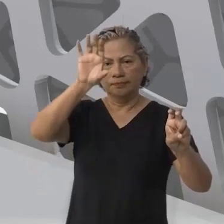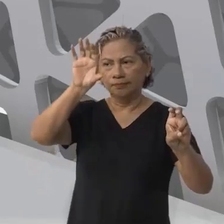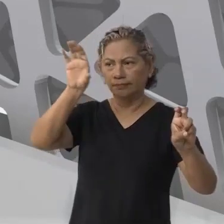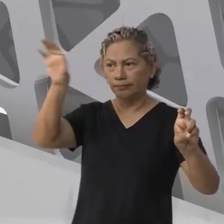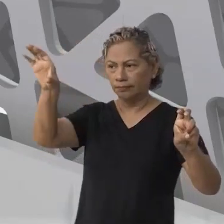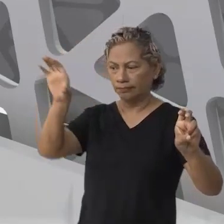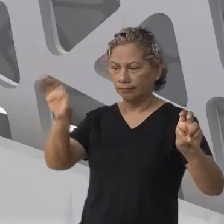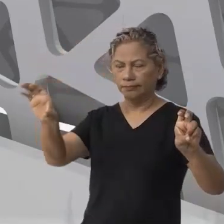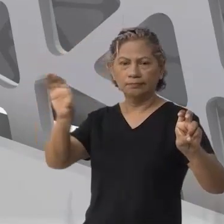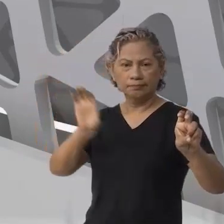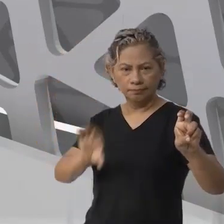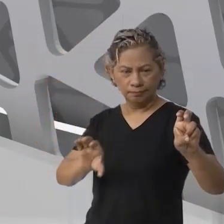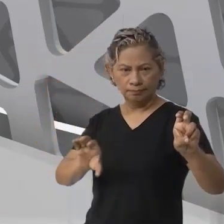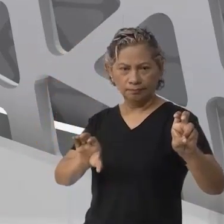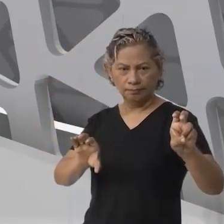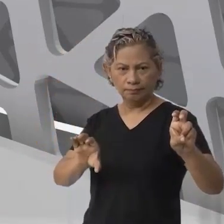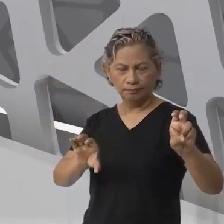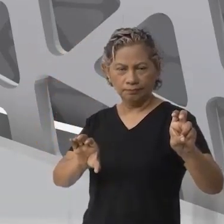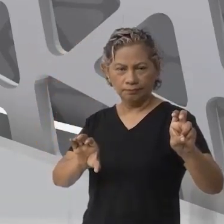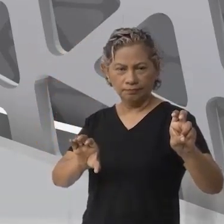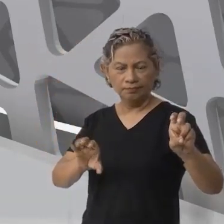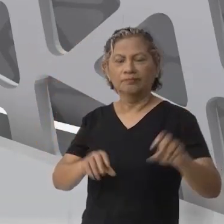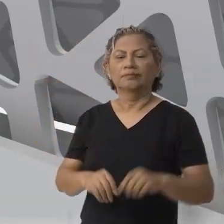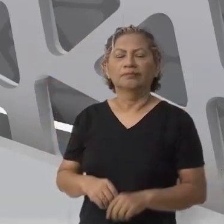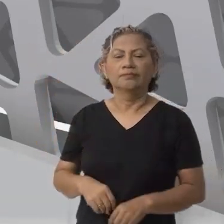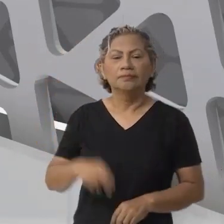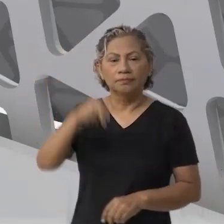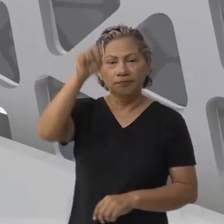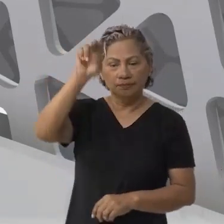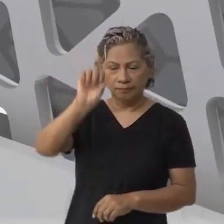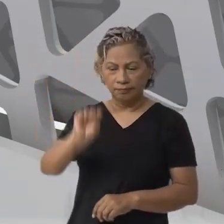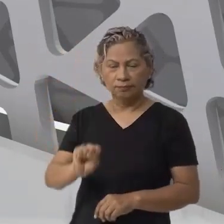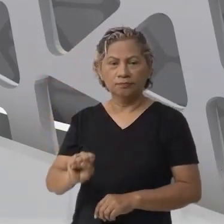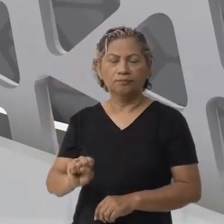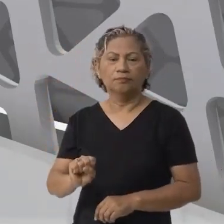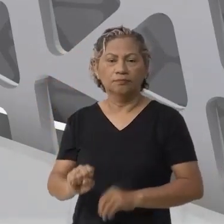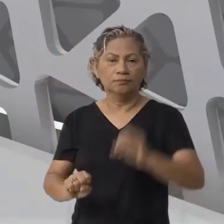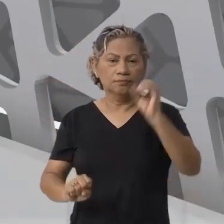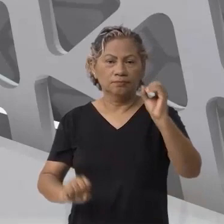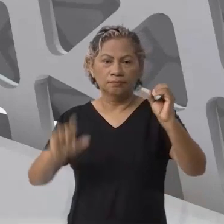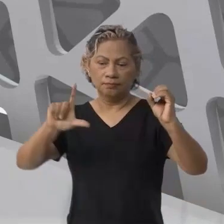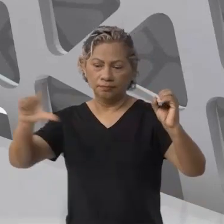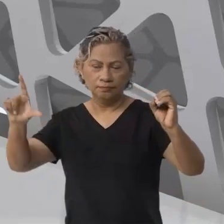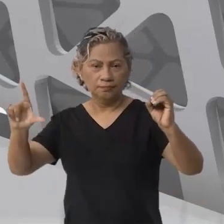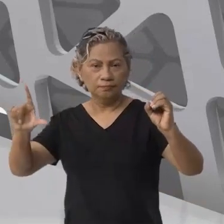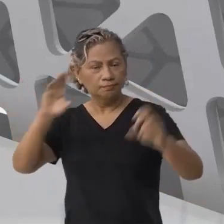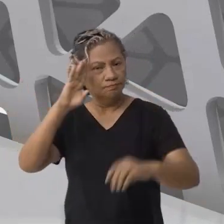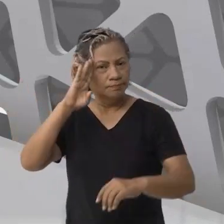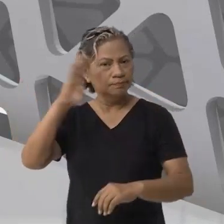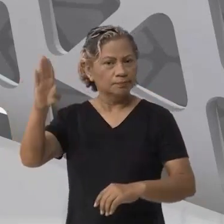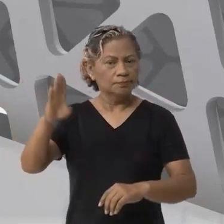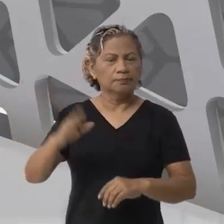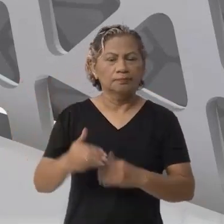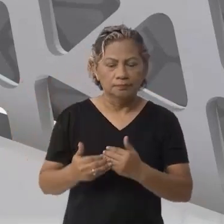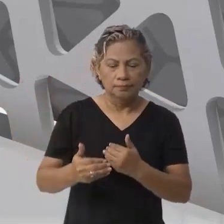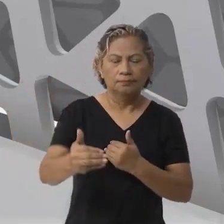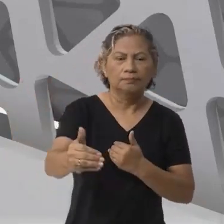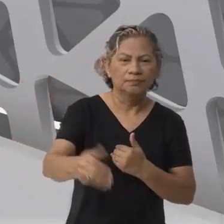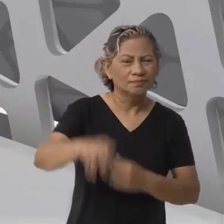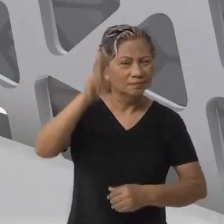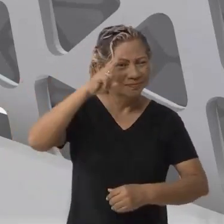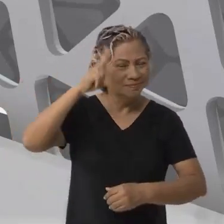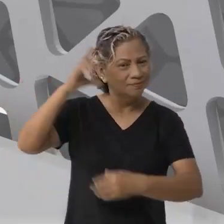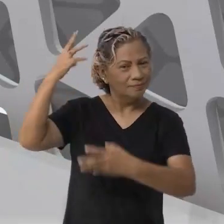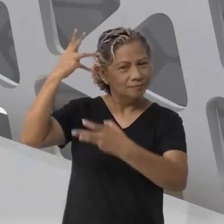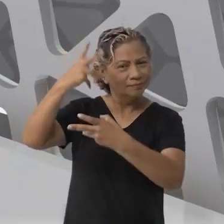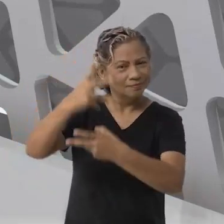o Norte, o Nordeste, o Sul, o Sudeste e a região Centro-Oeste. Essa é a regionalização